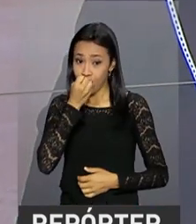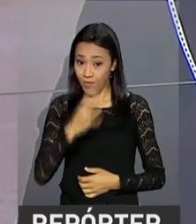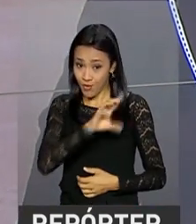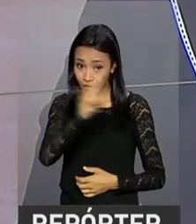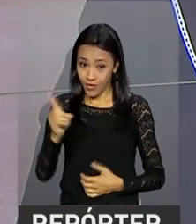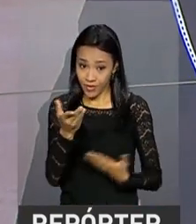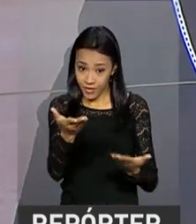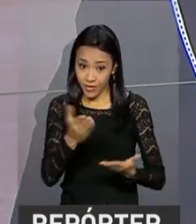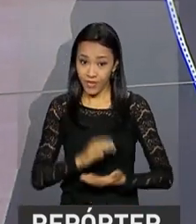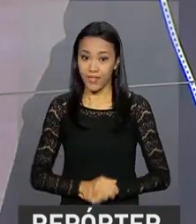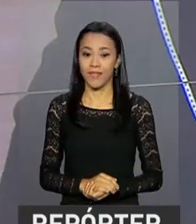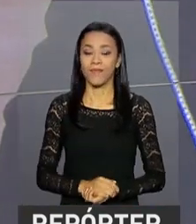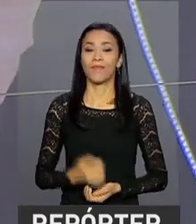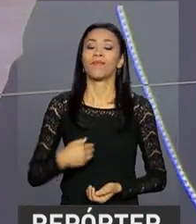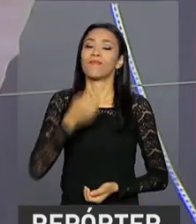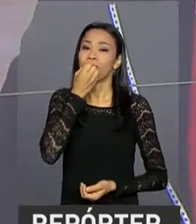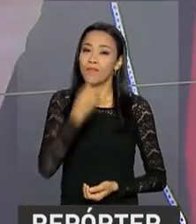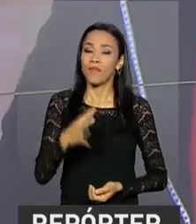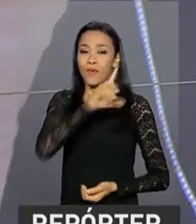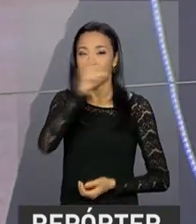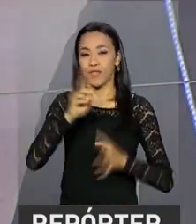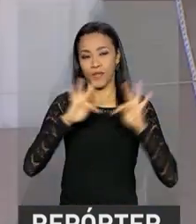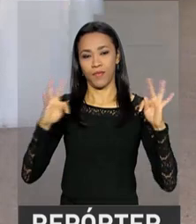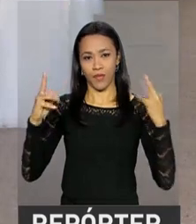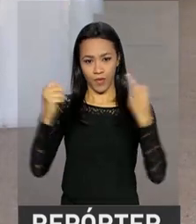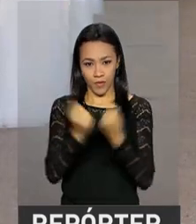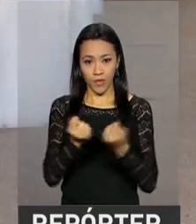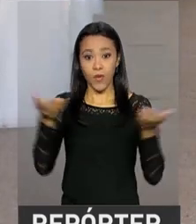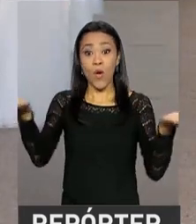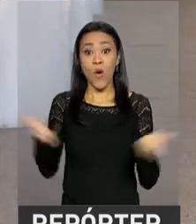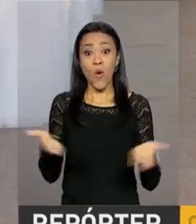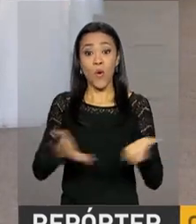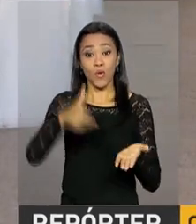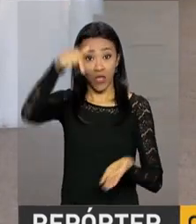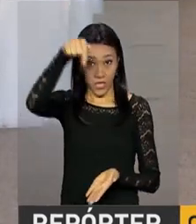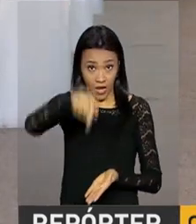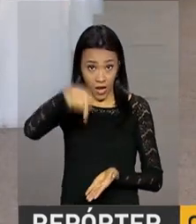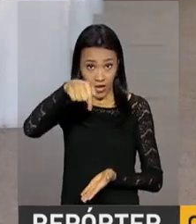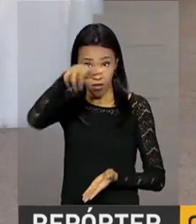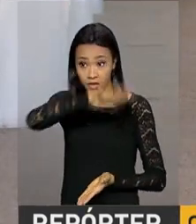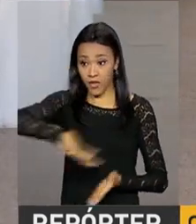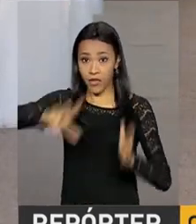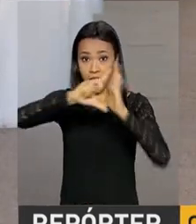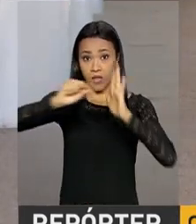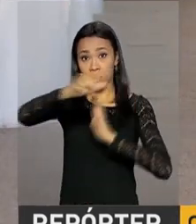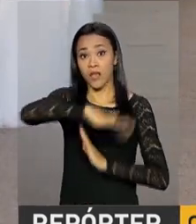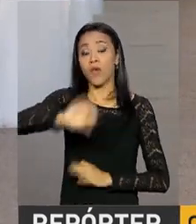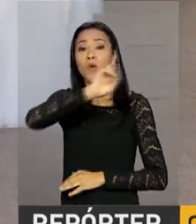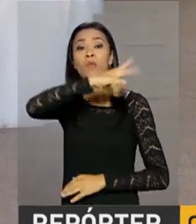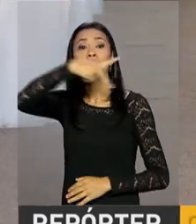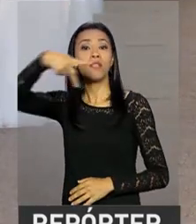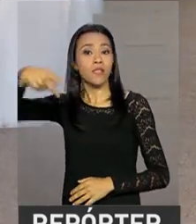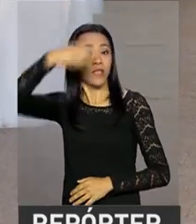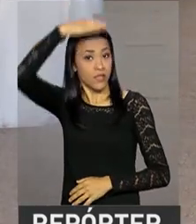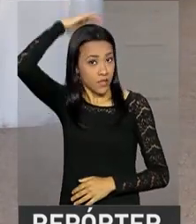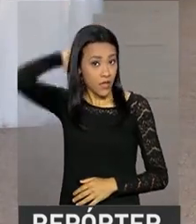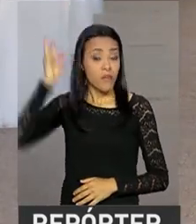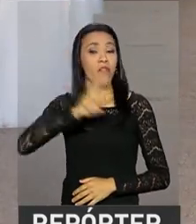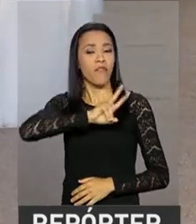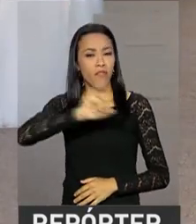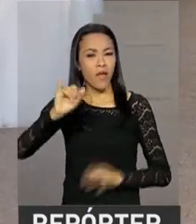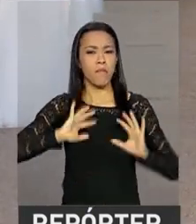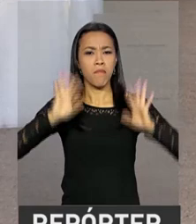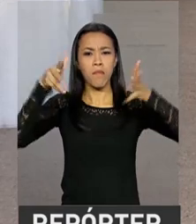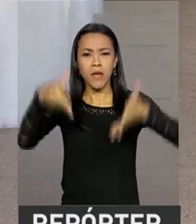dia bom Bom dia Leandro Um bom dia a todos hoje aqui no Palácio do Planalto o presidente Michel Temer vai participar de